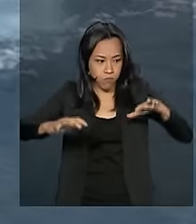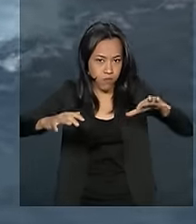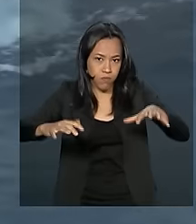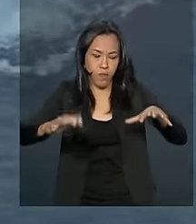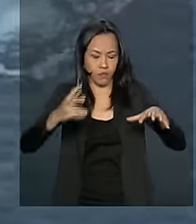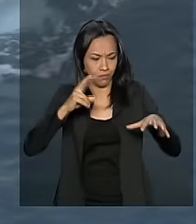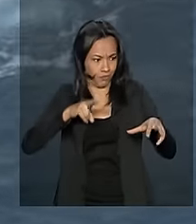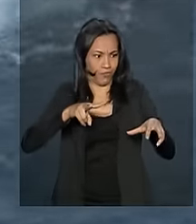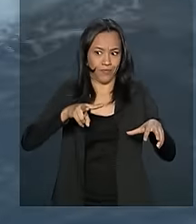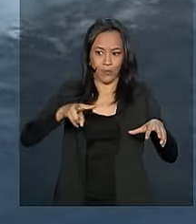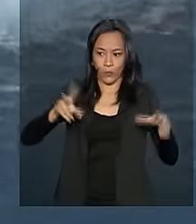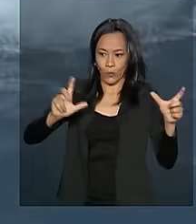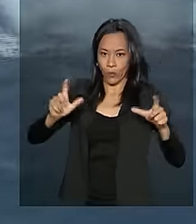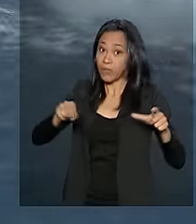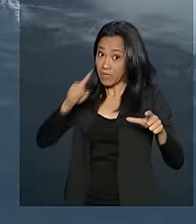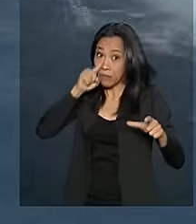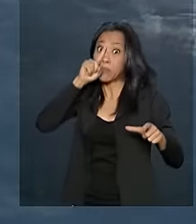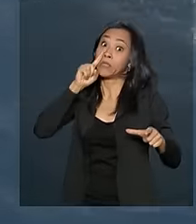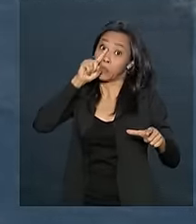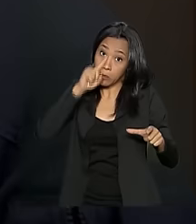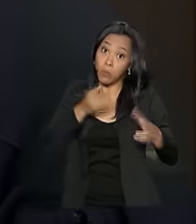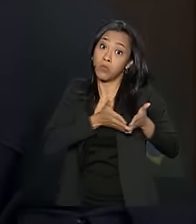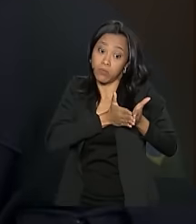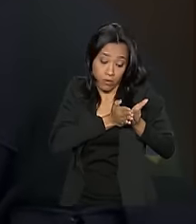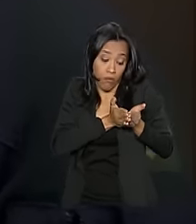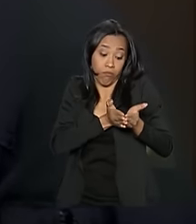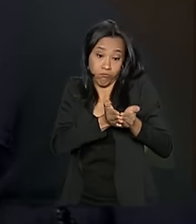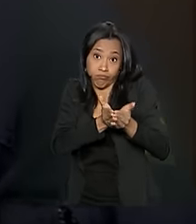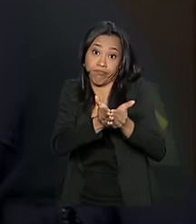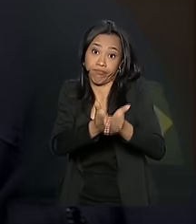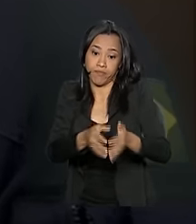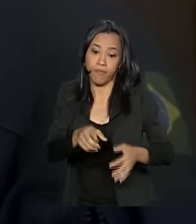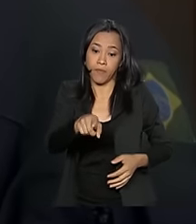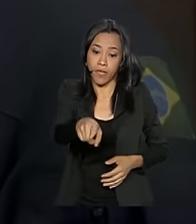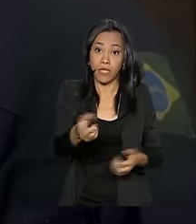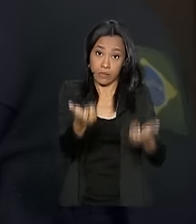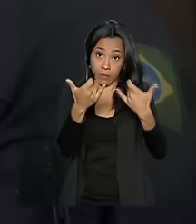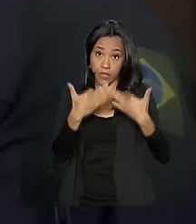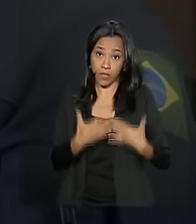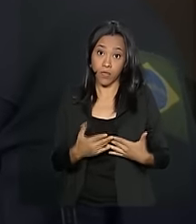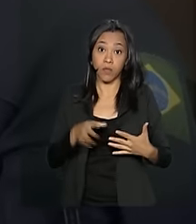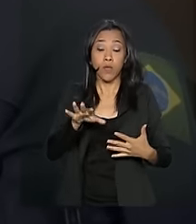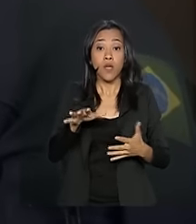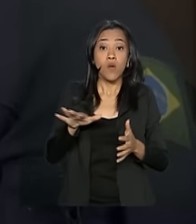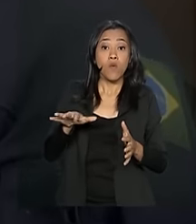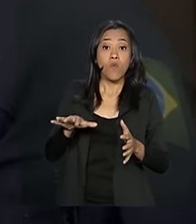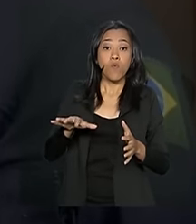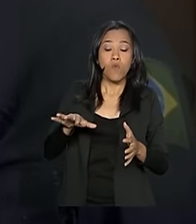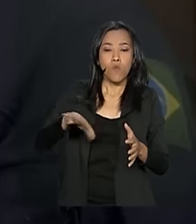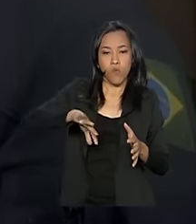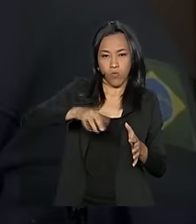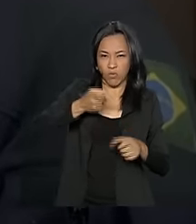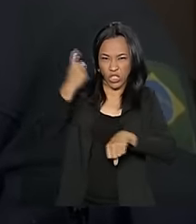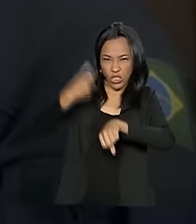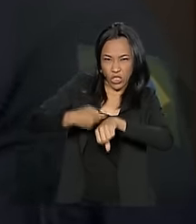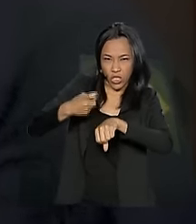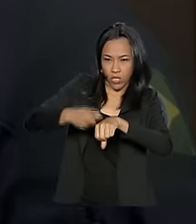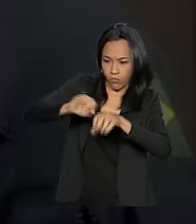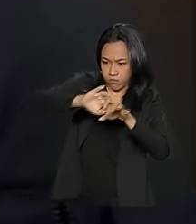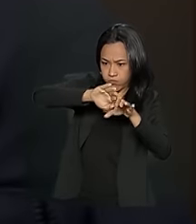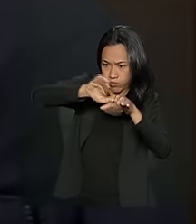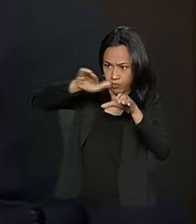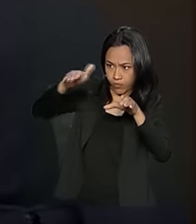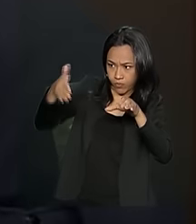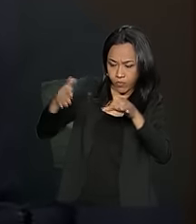também oferecem risco à navegação. O iceberg, ele apresenta para fora da água apenas